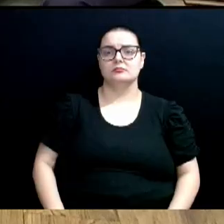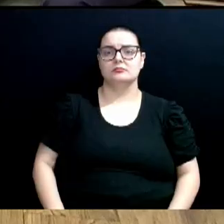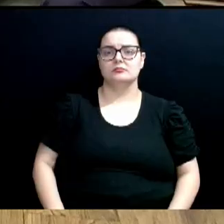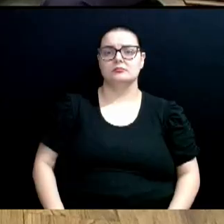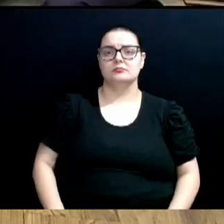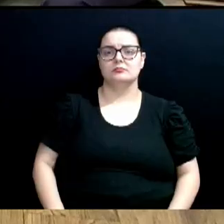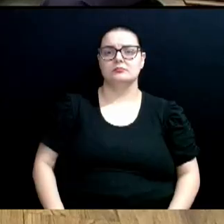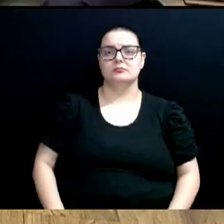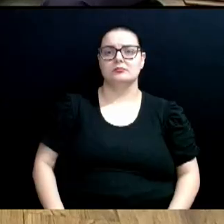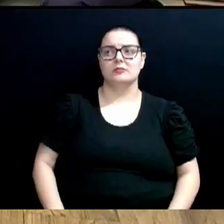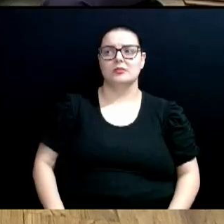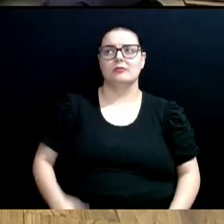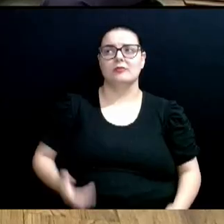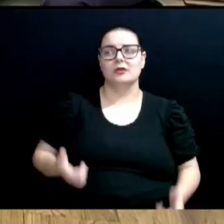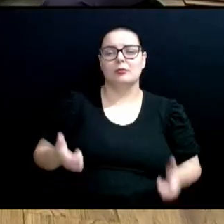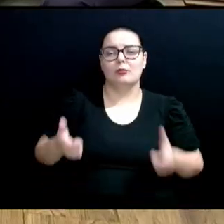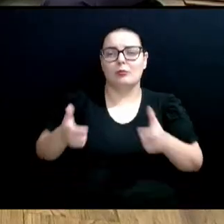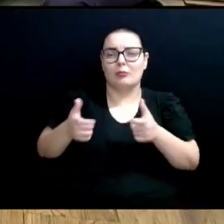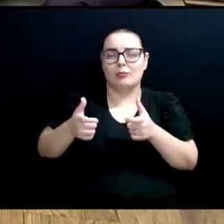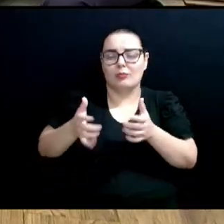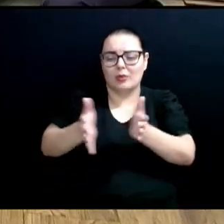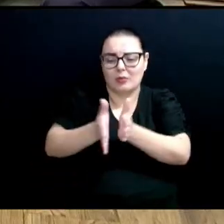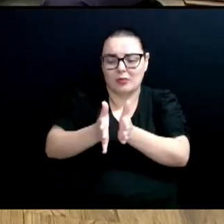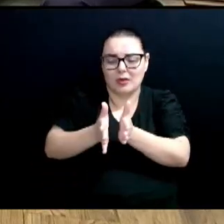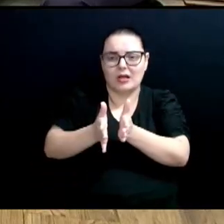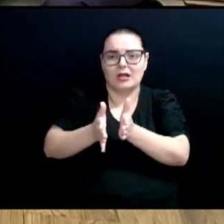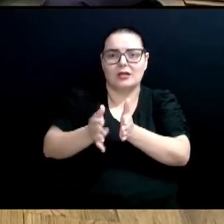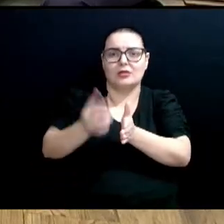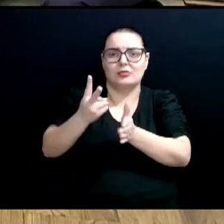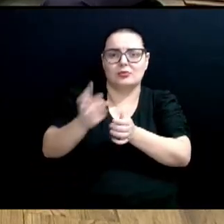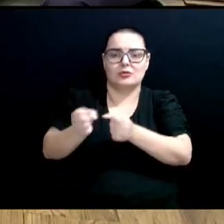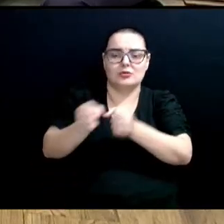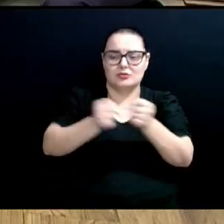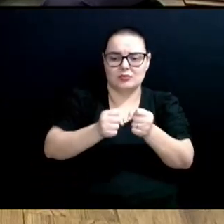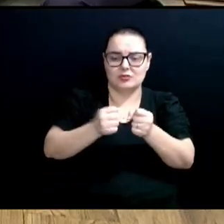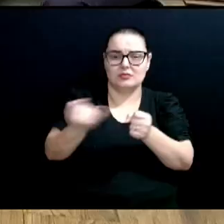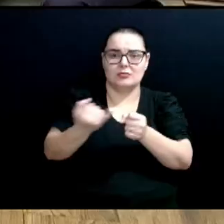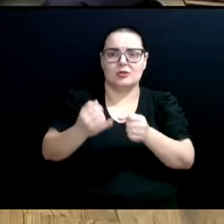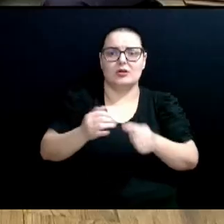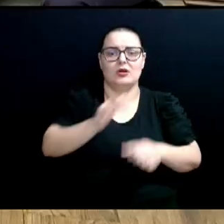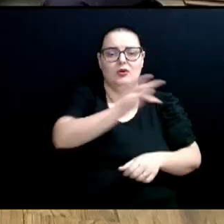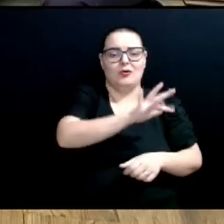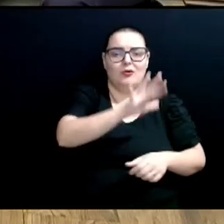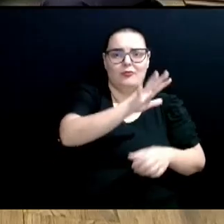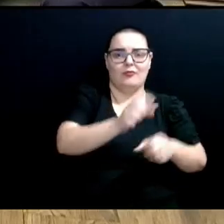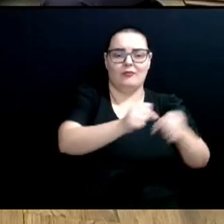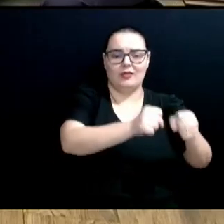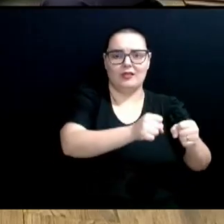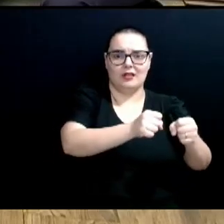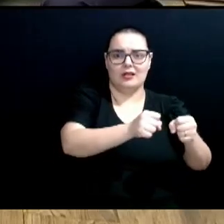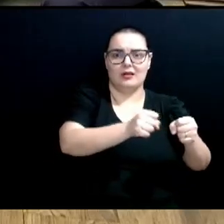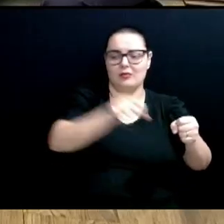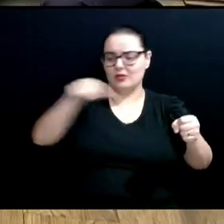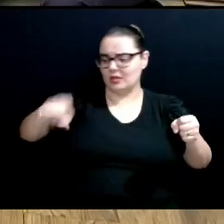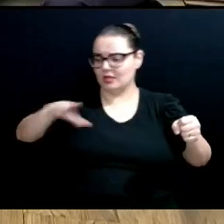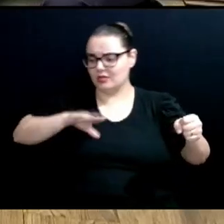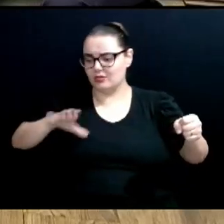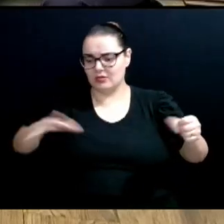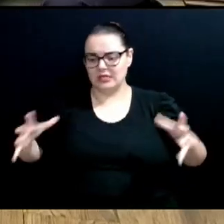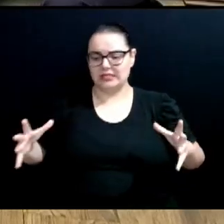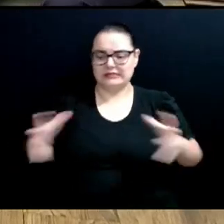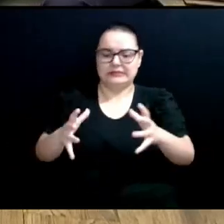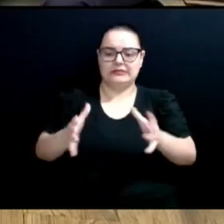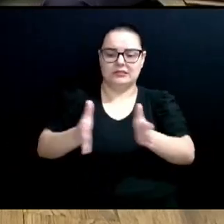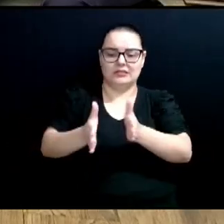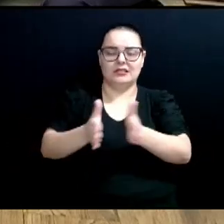esmagada entre dois poderes muito importantes, né, um poder federal, de nível federal, e esse do município, que está muito no dia a dia das